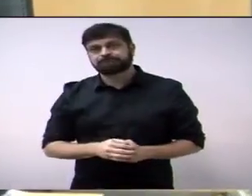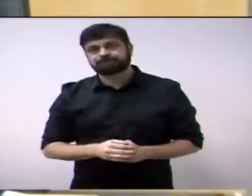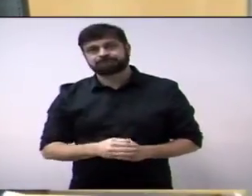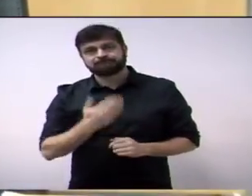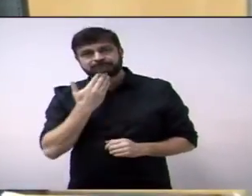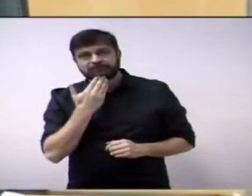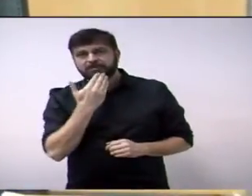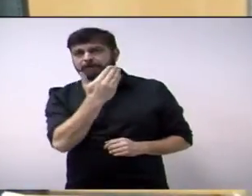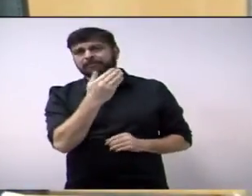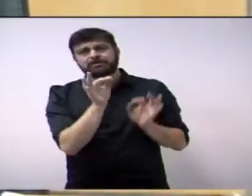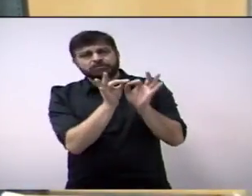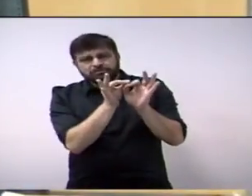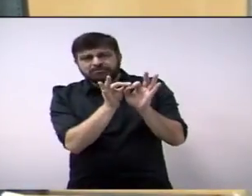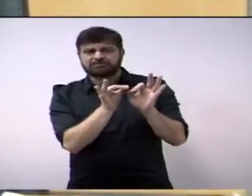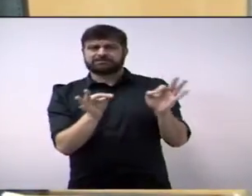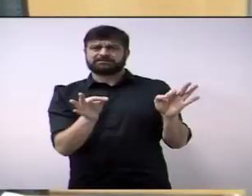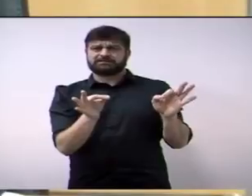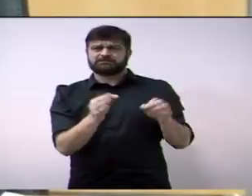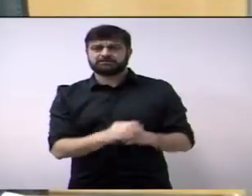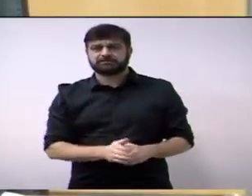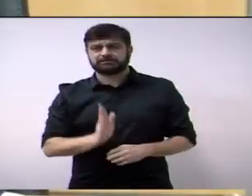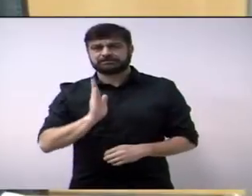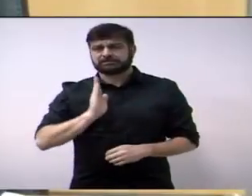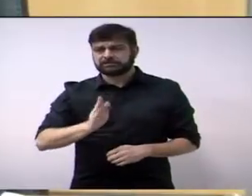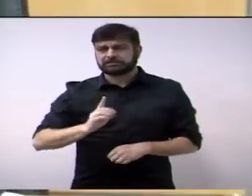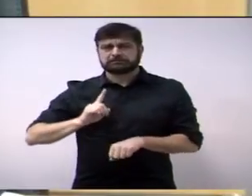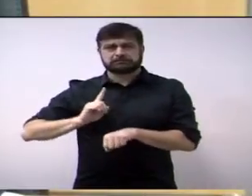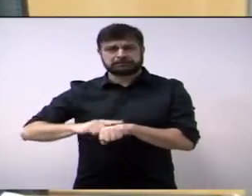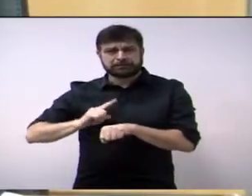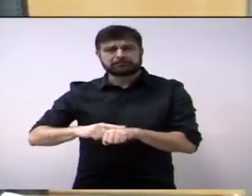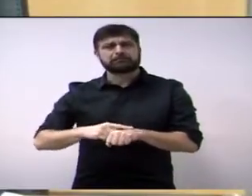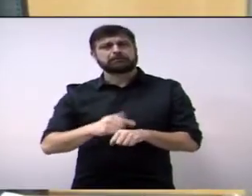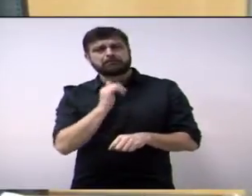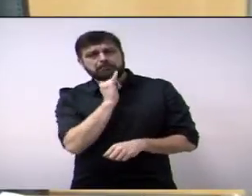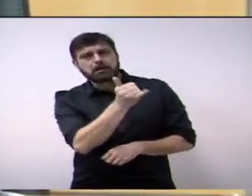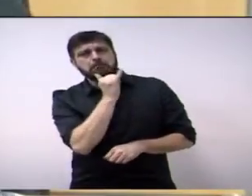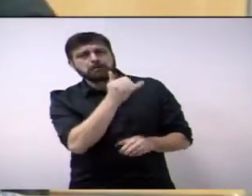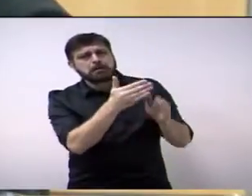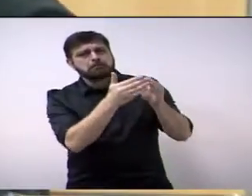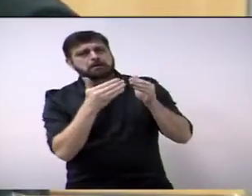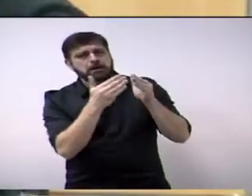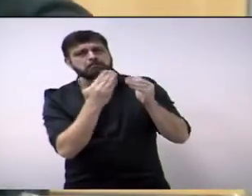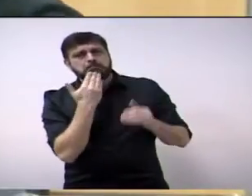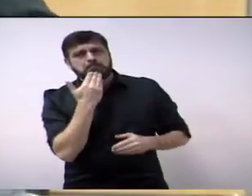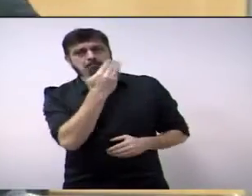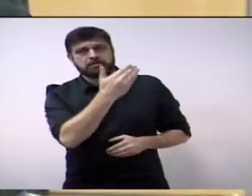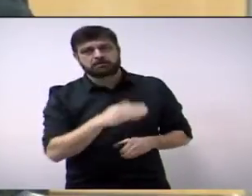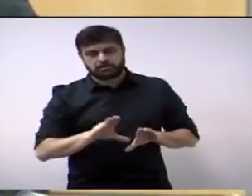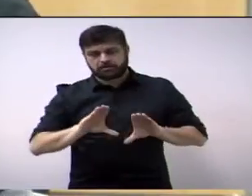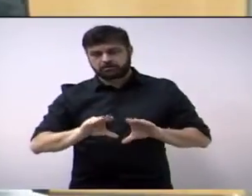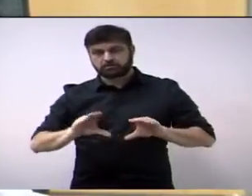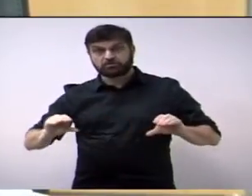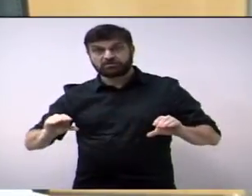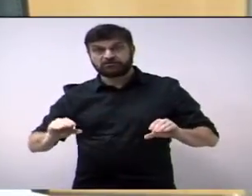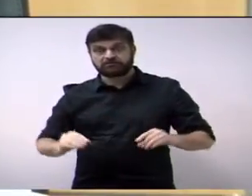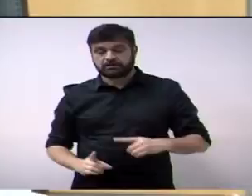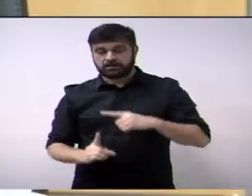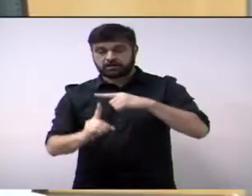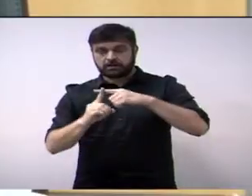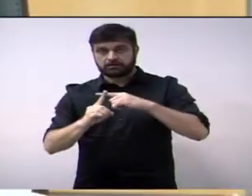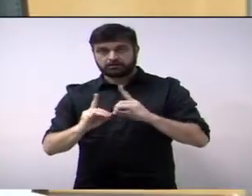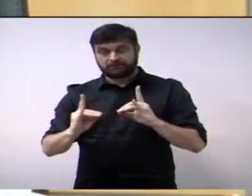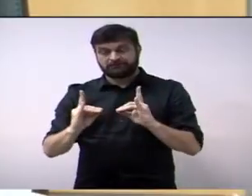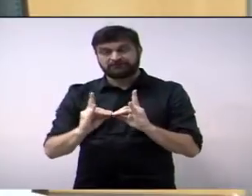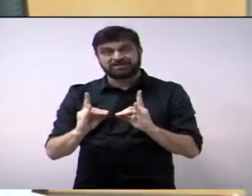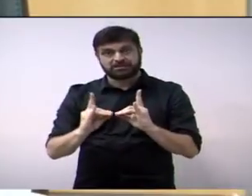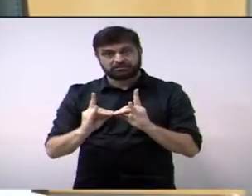pedido simples, mas que já fazia algum tempo que eu vinha pedindo, que era a troca do sofá do velório, a qual